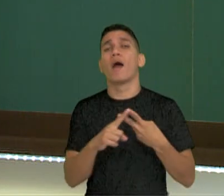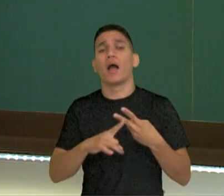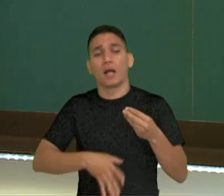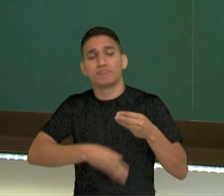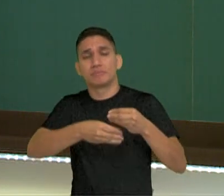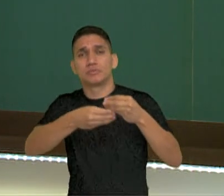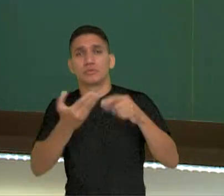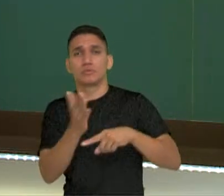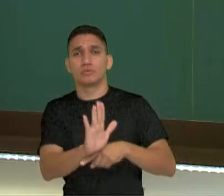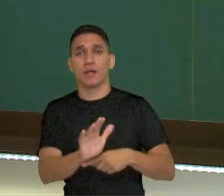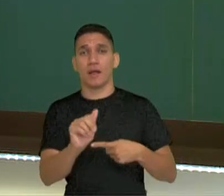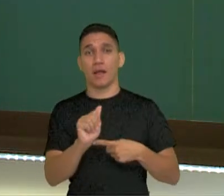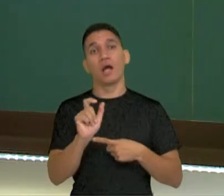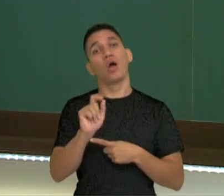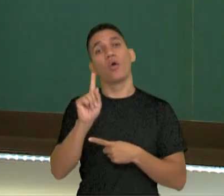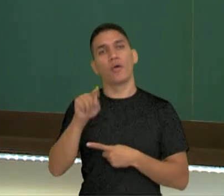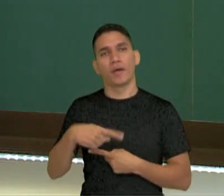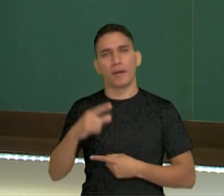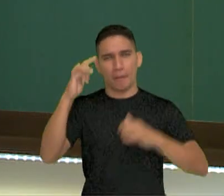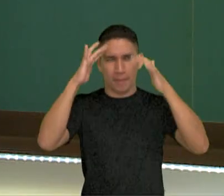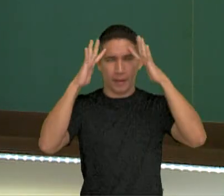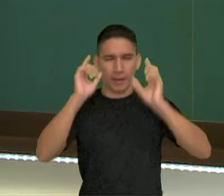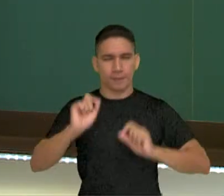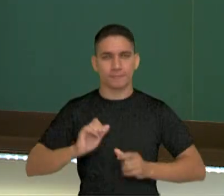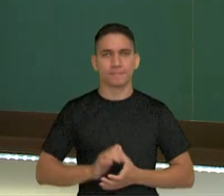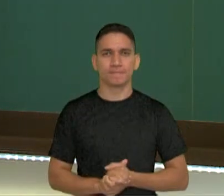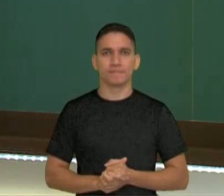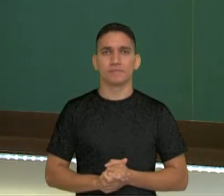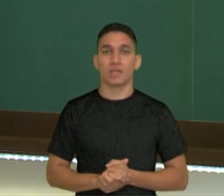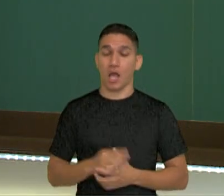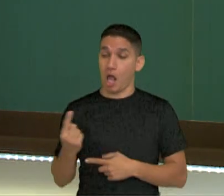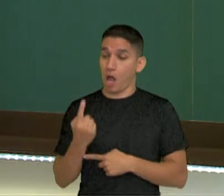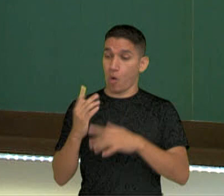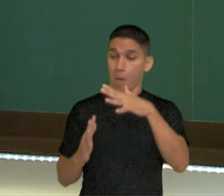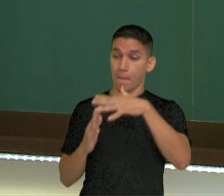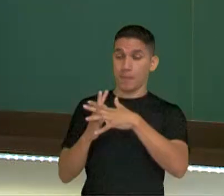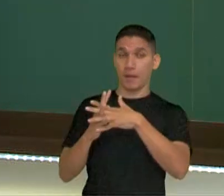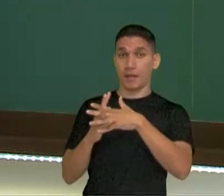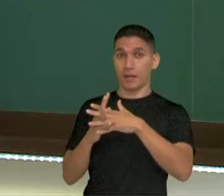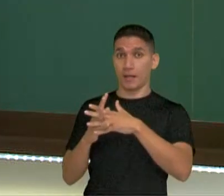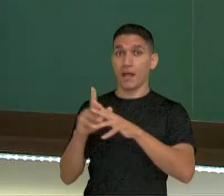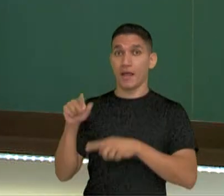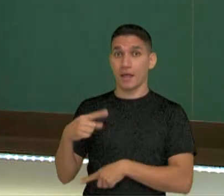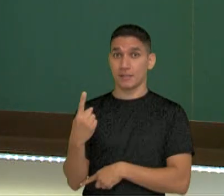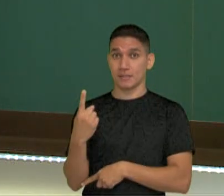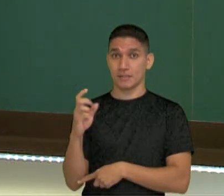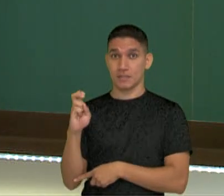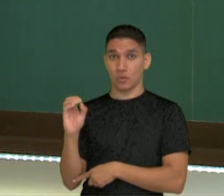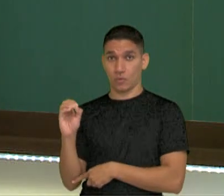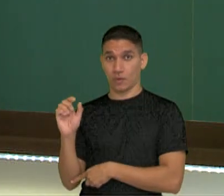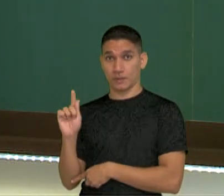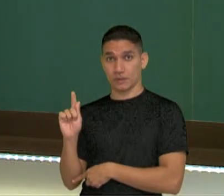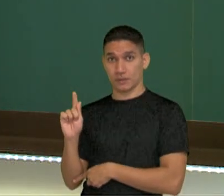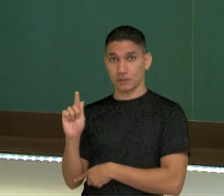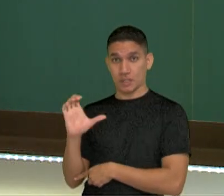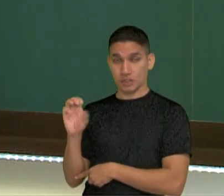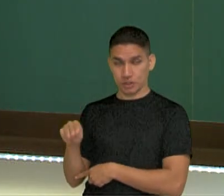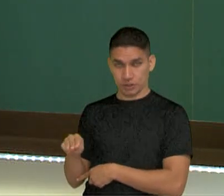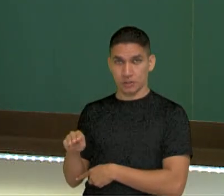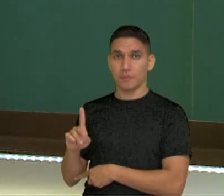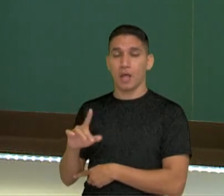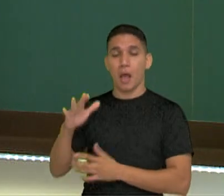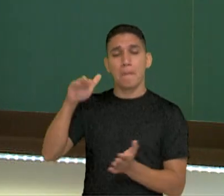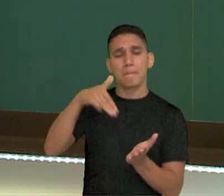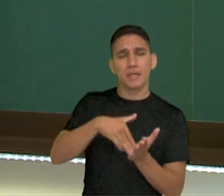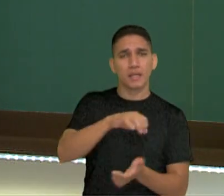efetivo? Era a letra A. Então vamos pensar aqui primeiro. Está dizendo que a altura máxima da planta ali vai ser os 150 centímetros, a altura mínima